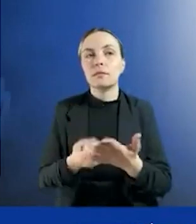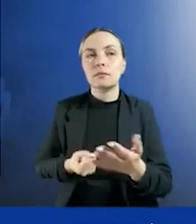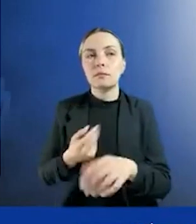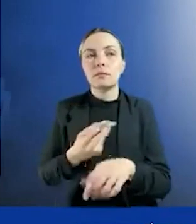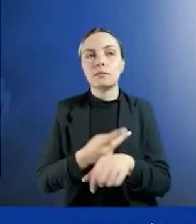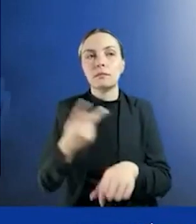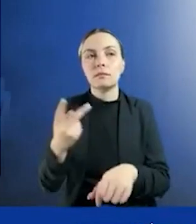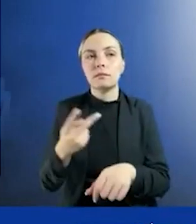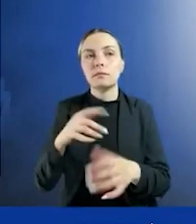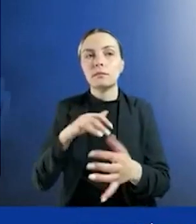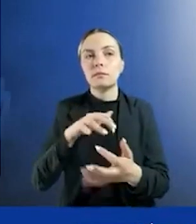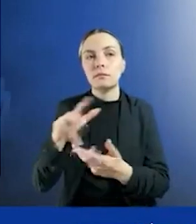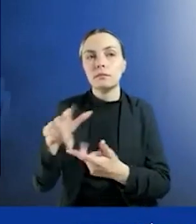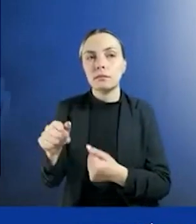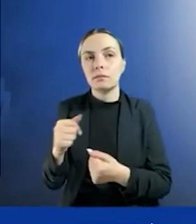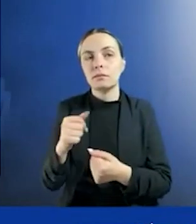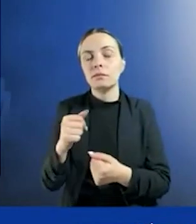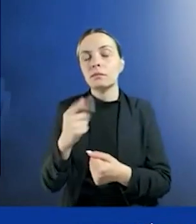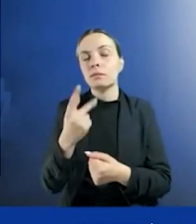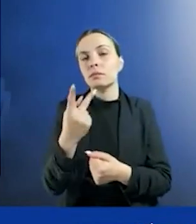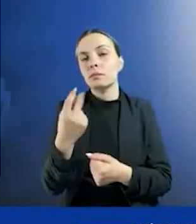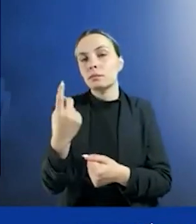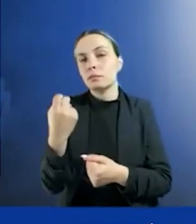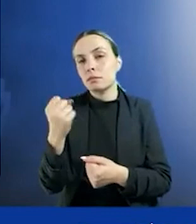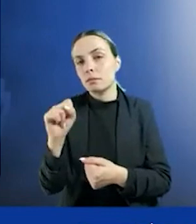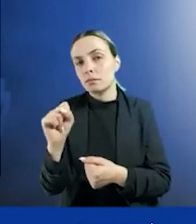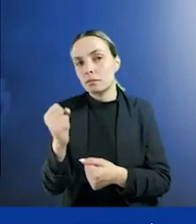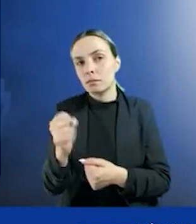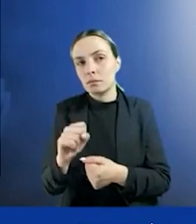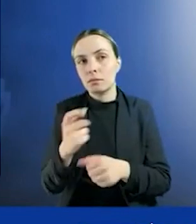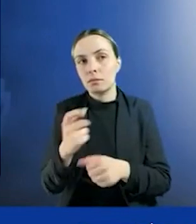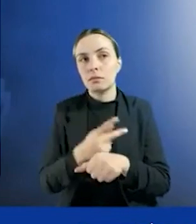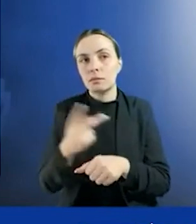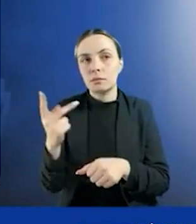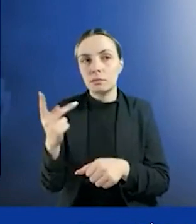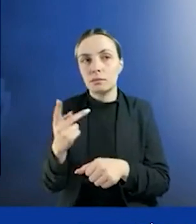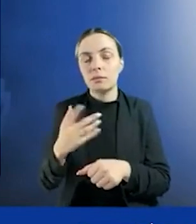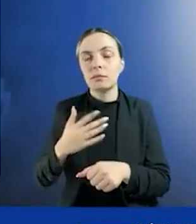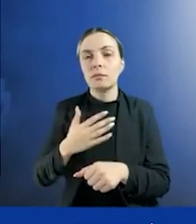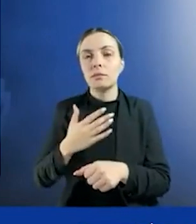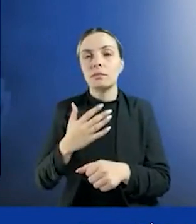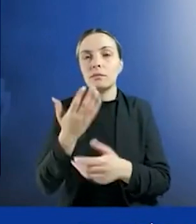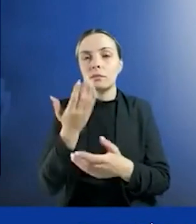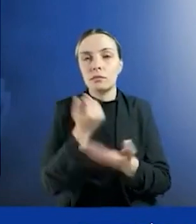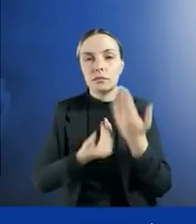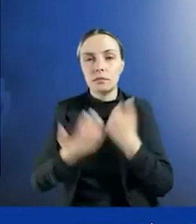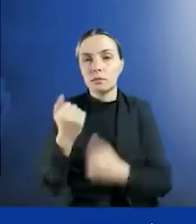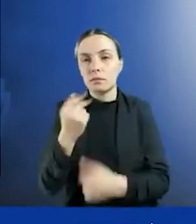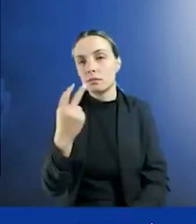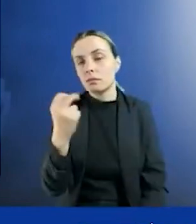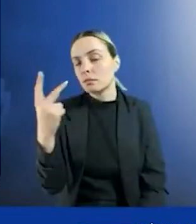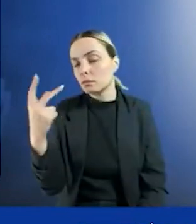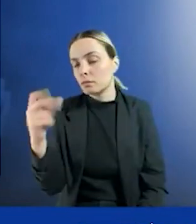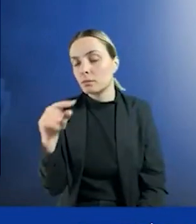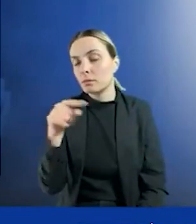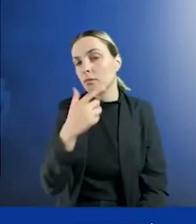em 2018 e o Prêmio Mundial da Alimentação em 2020. O Dr. Ratan Lau, além de